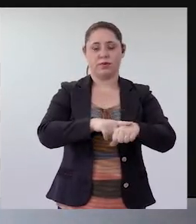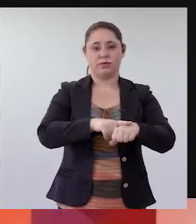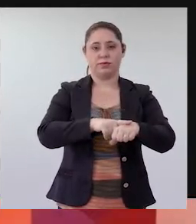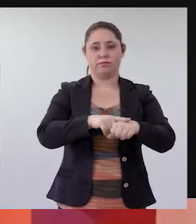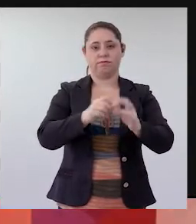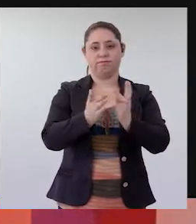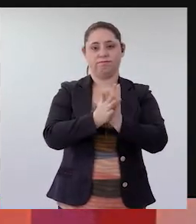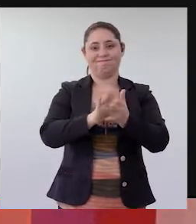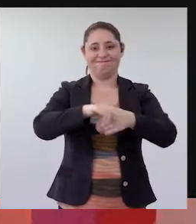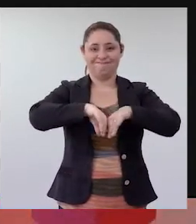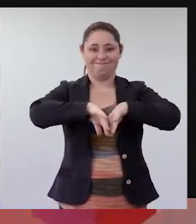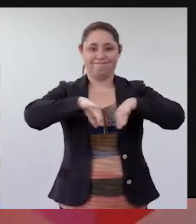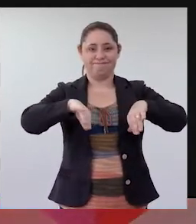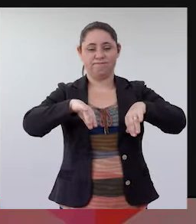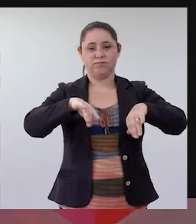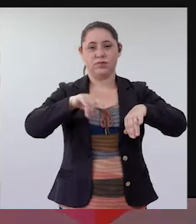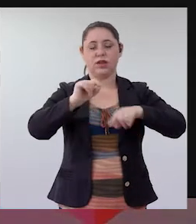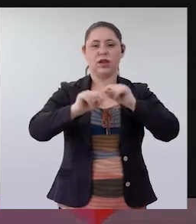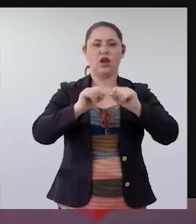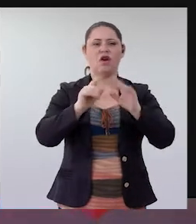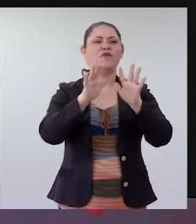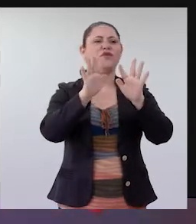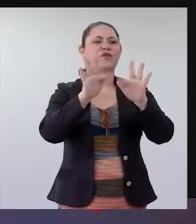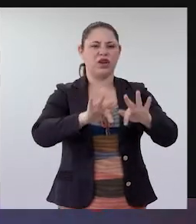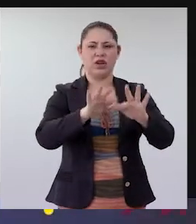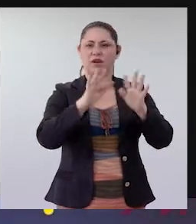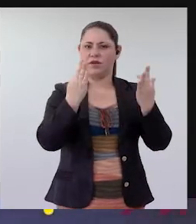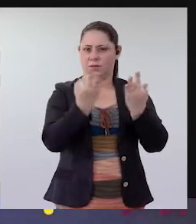divórcio, que não levou ao fim